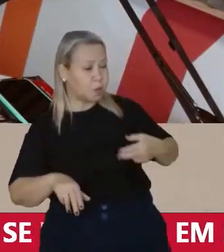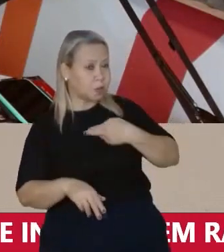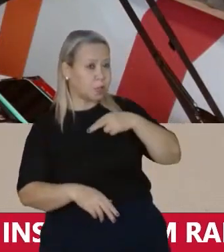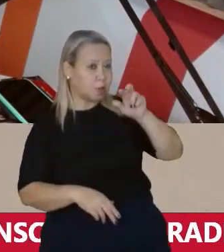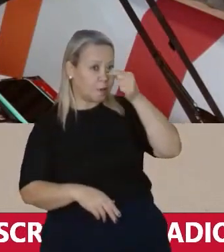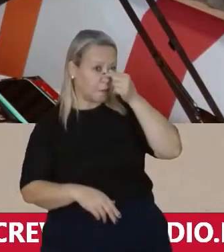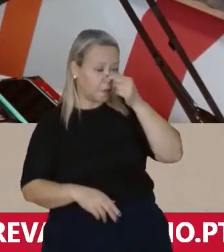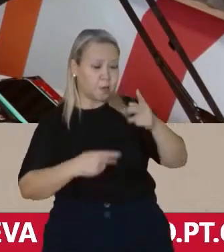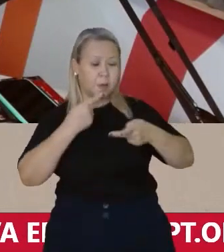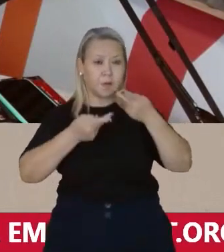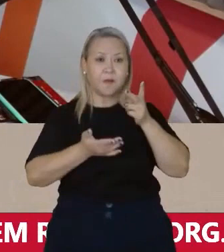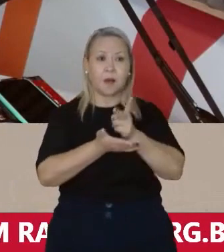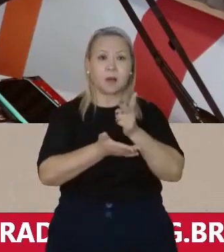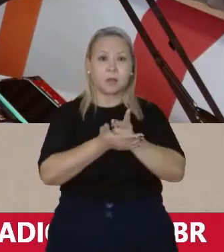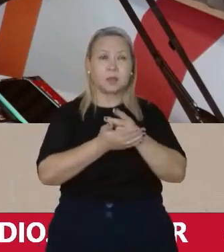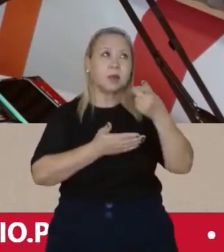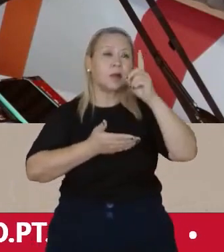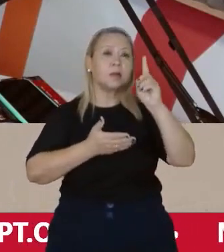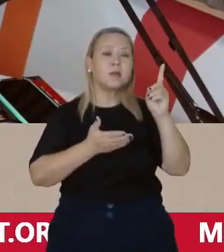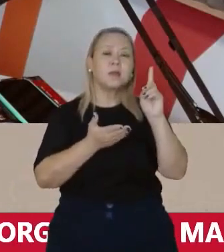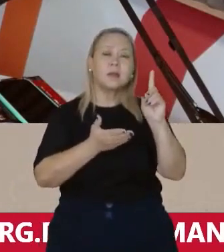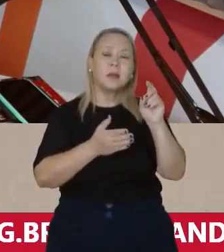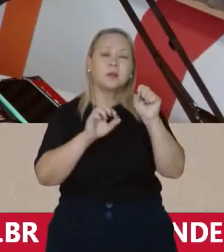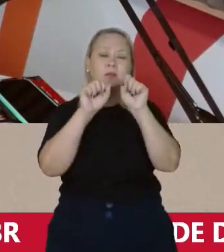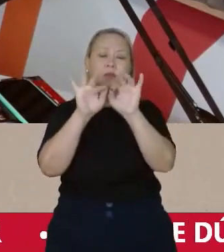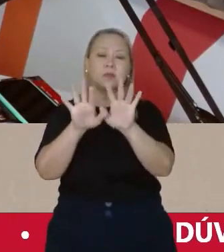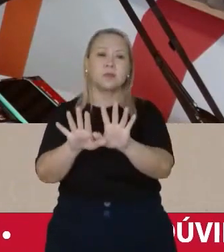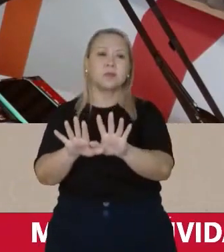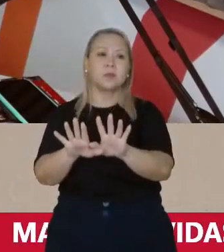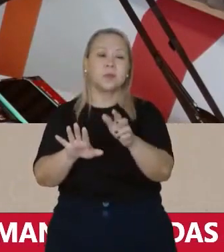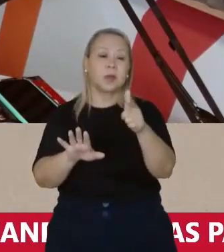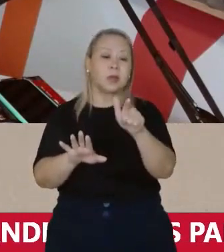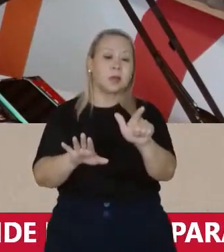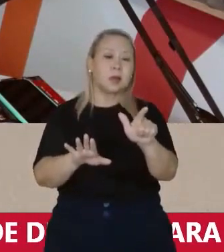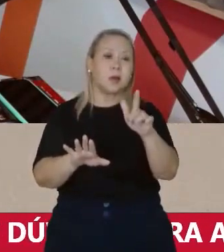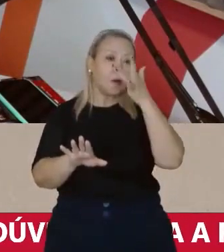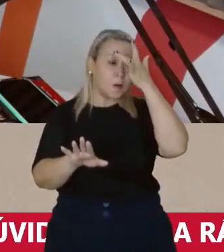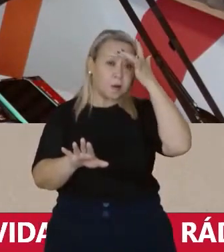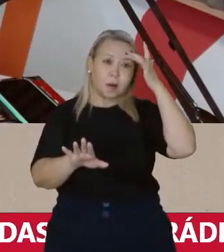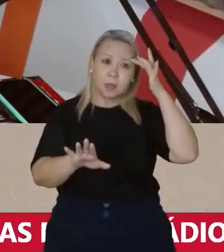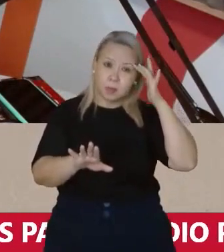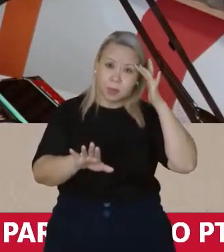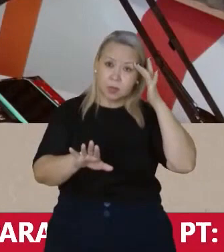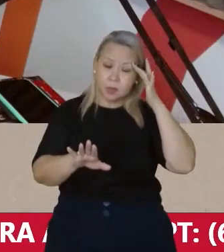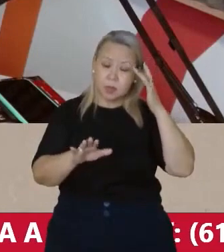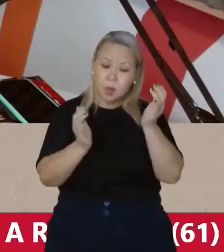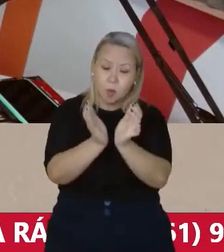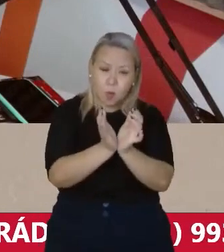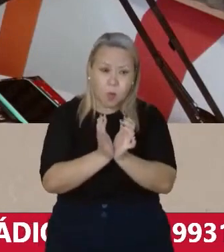digo que sempre Deus coloca as mãos em cima de algum Olorum, Olodumare, de um